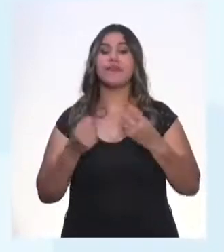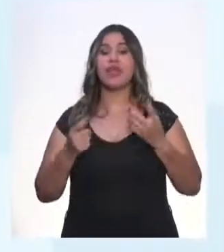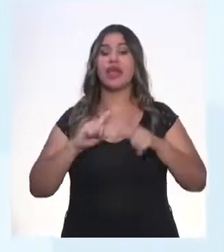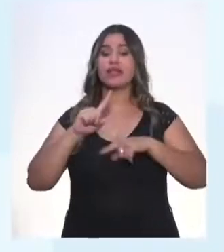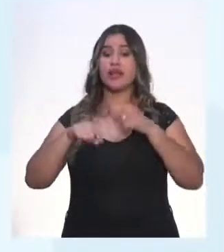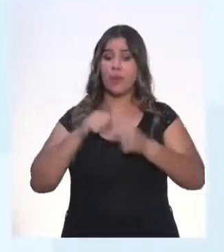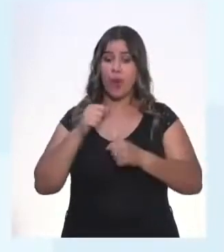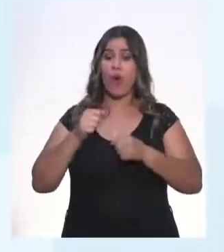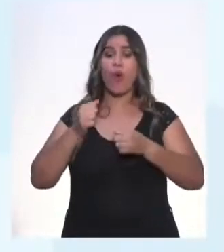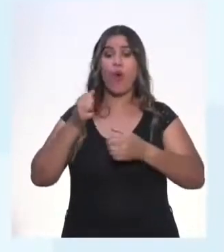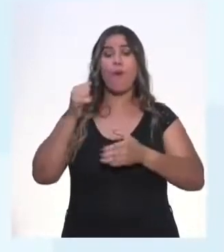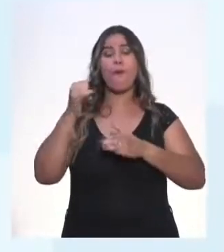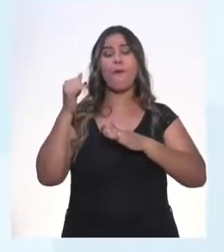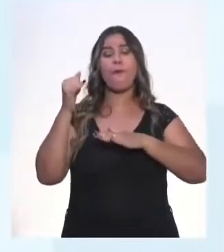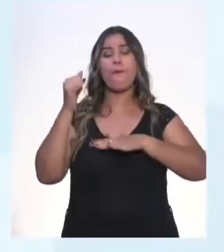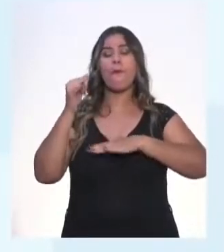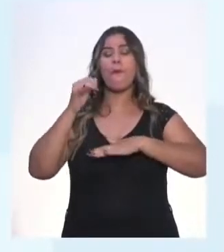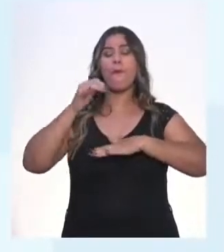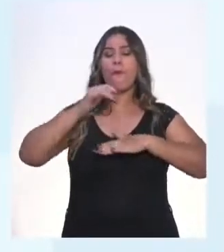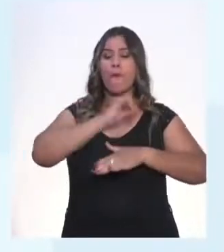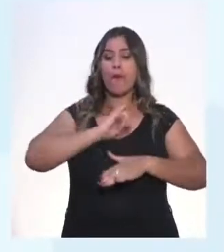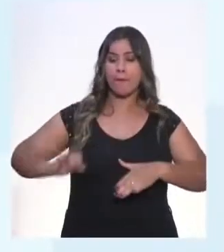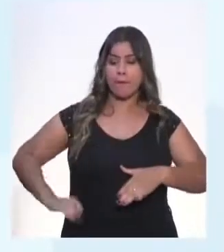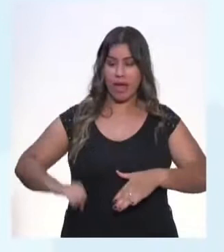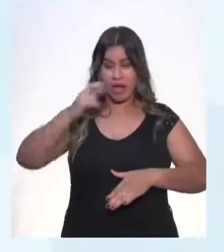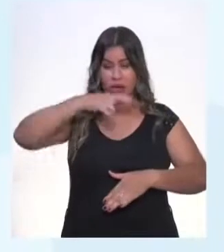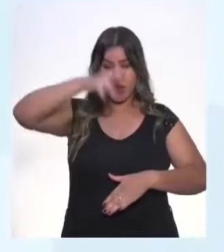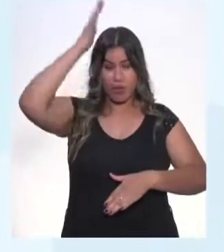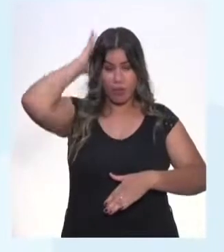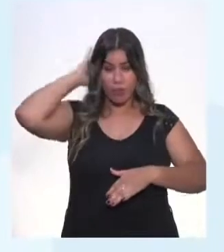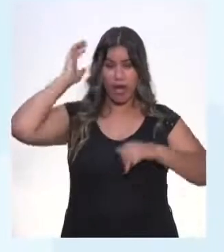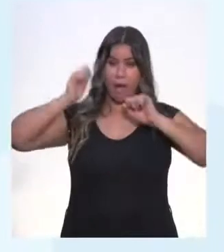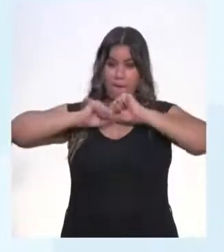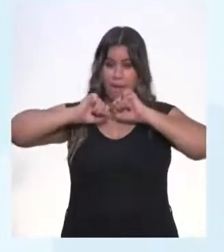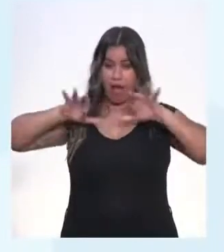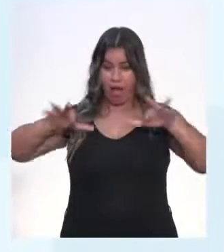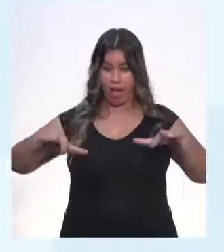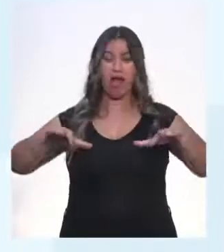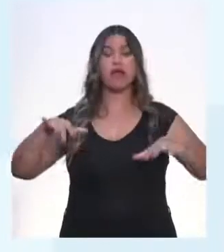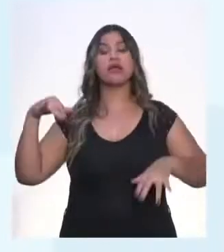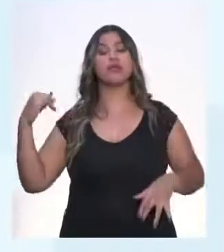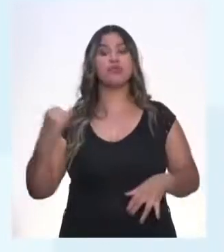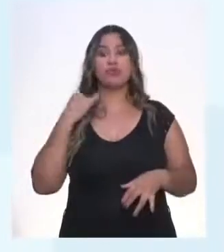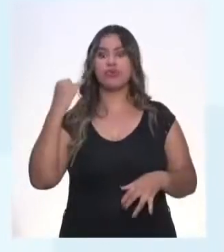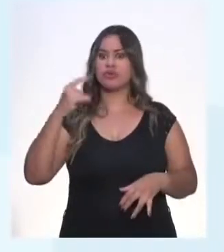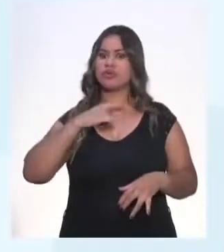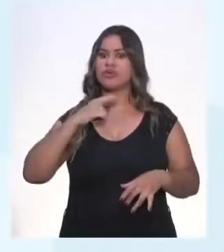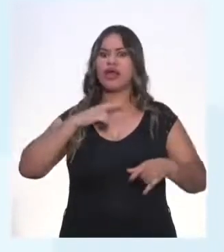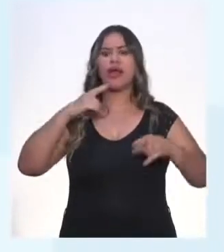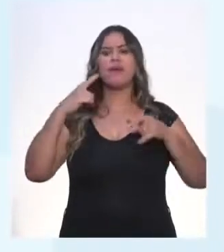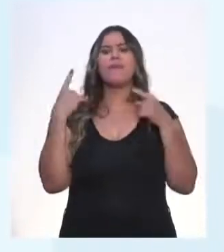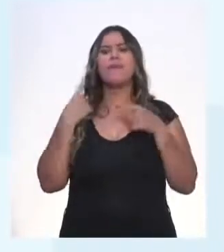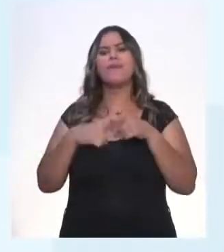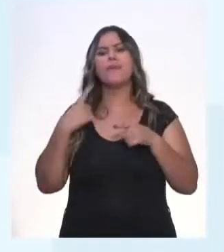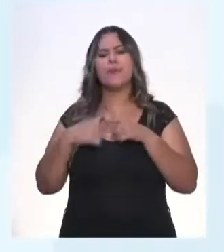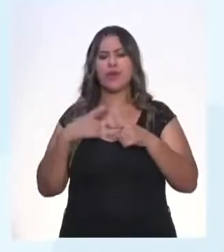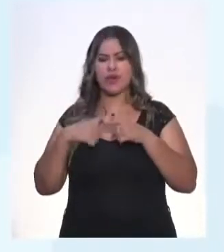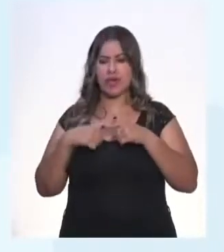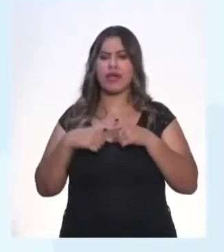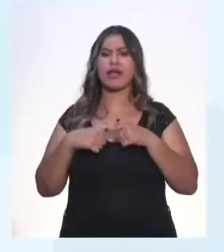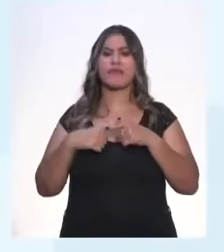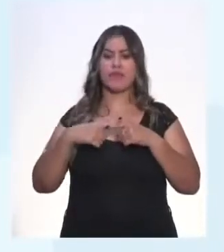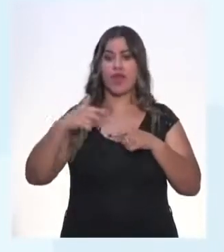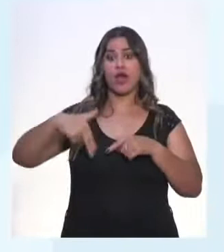Romano, inclusive, pessoal, e isso é super importante da gente notar e frisar, no norte da África,